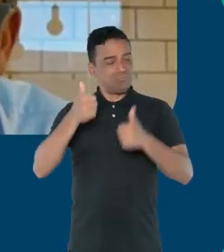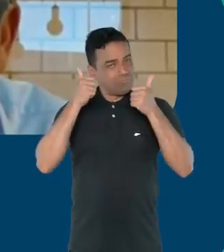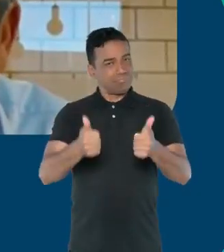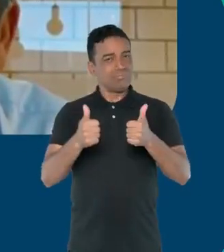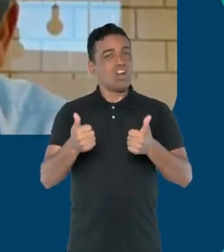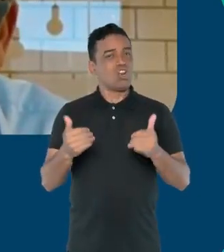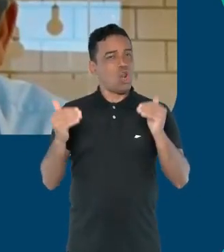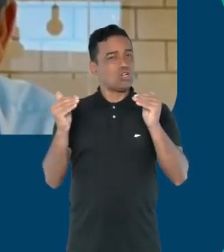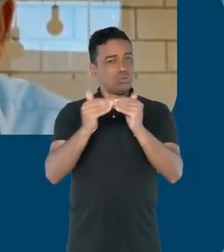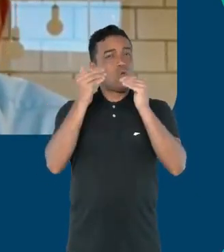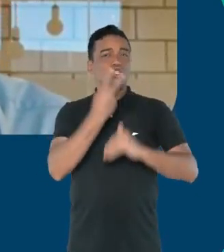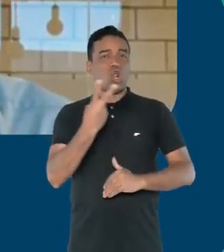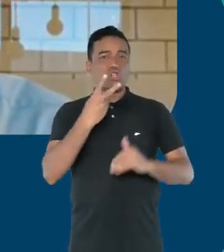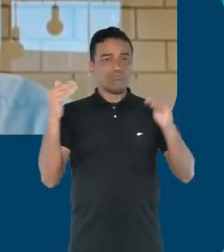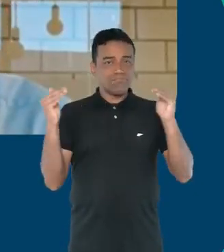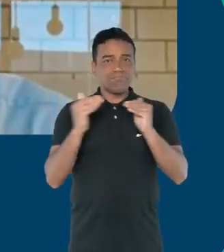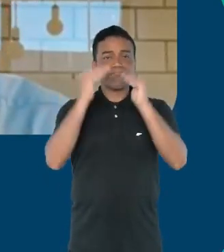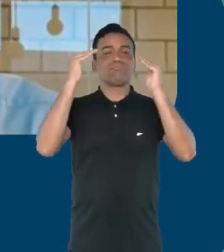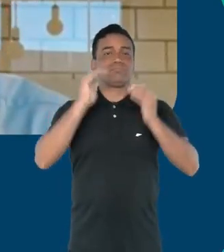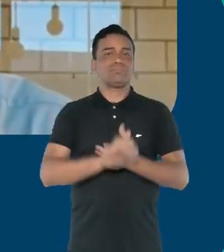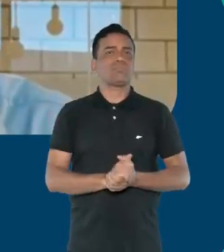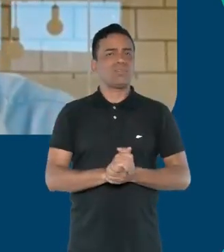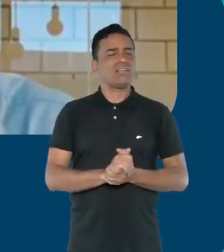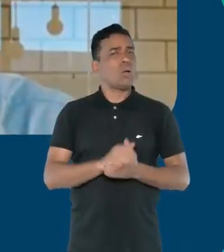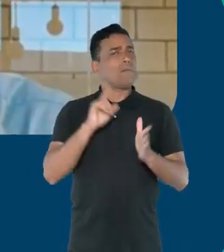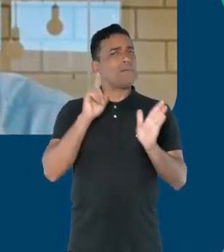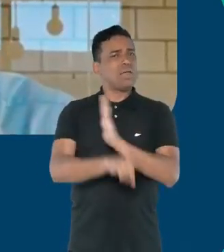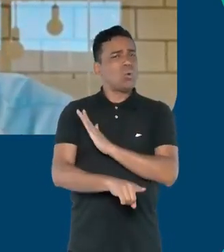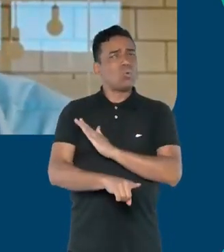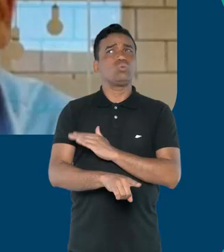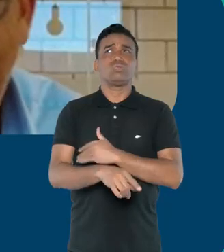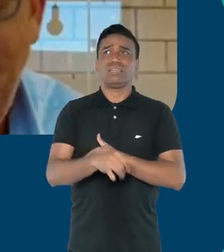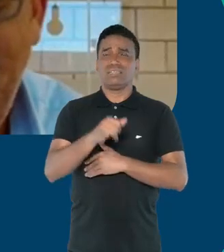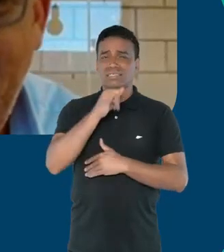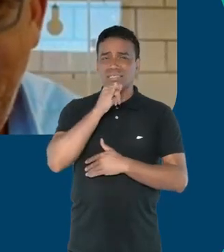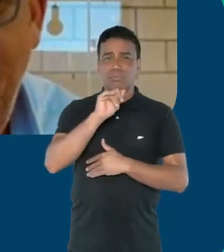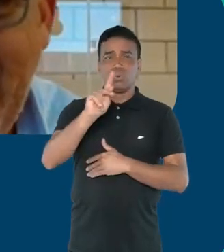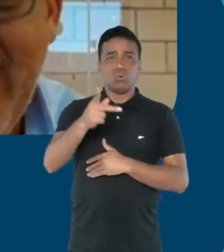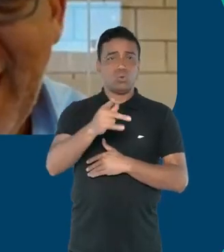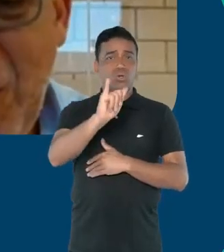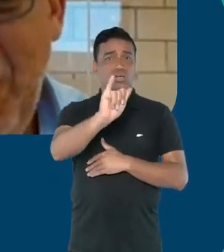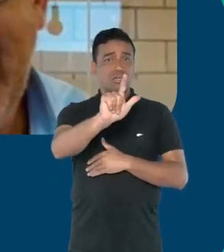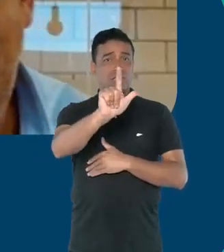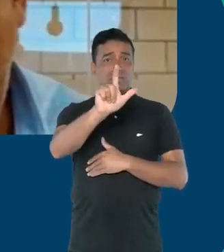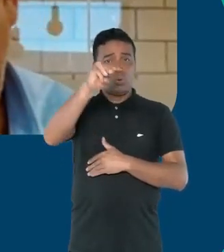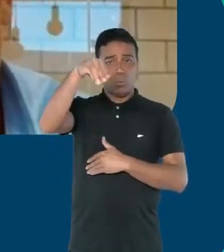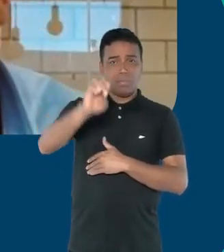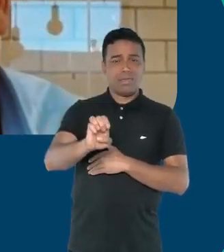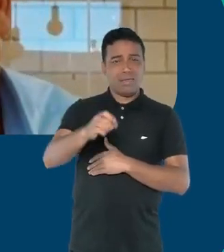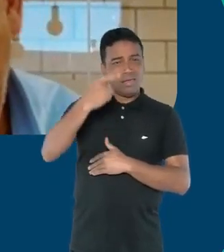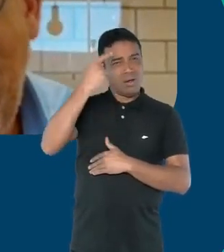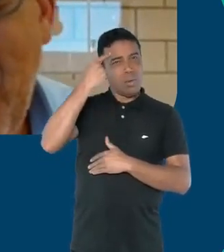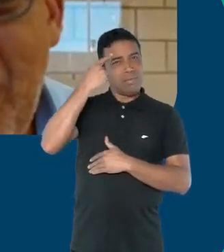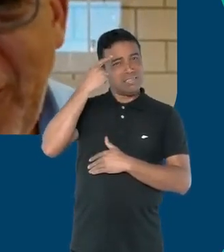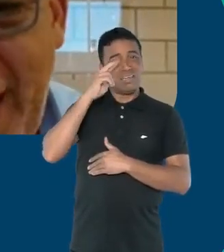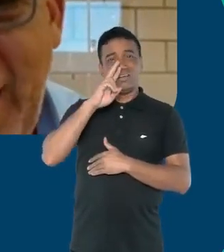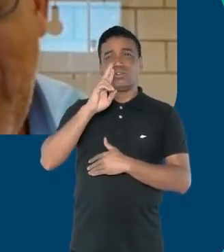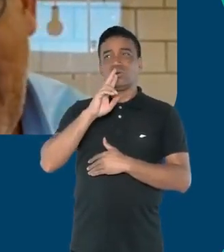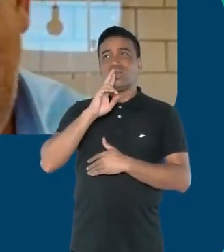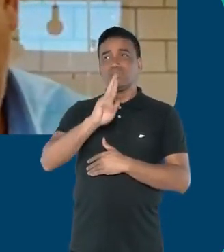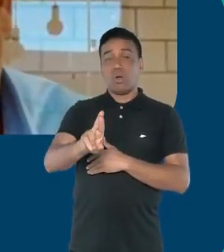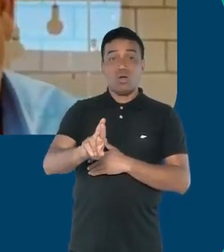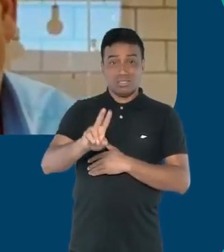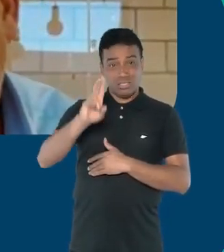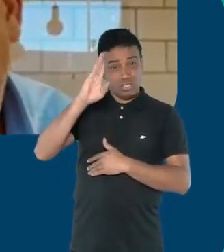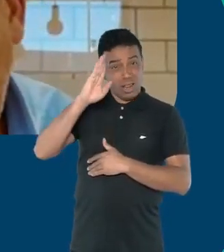A pergunta, né, que se deve fazer, e que certamente o Hume, né, fez, não pensando em responder diretamente ao Montaigne,